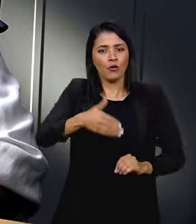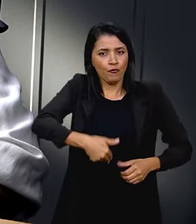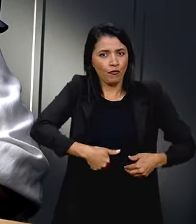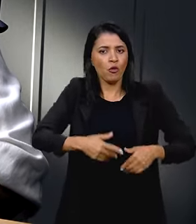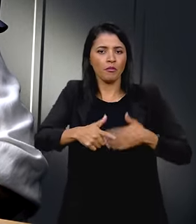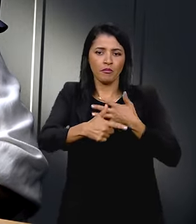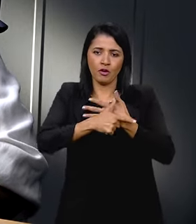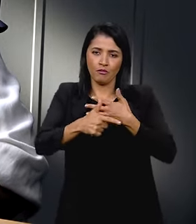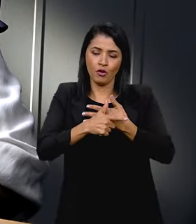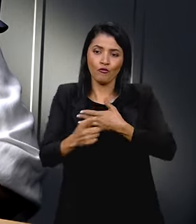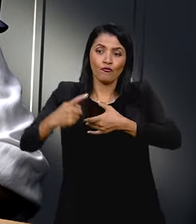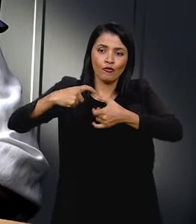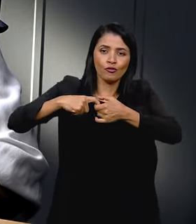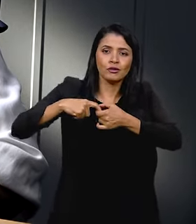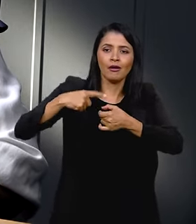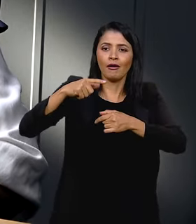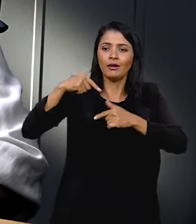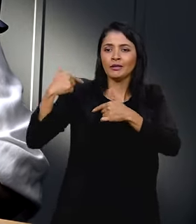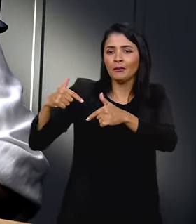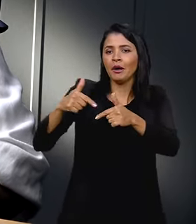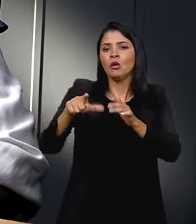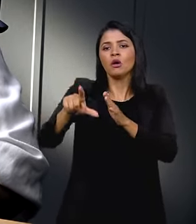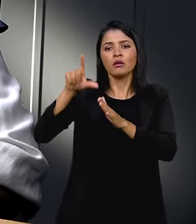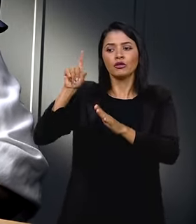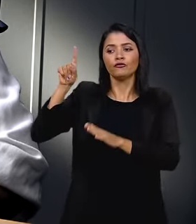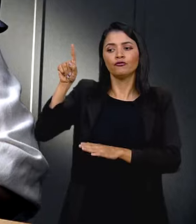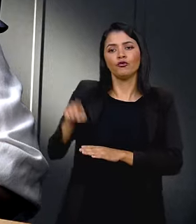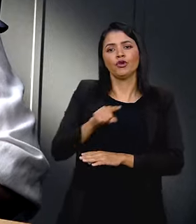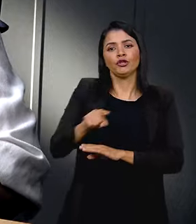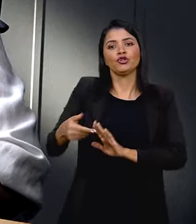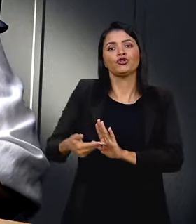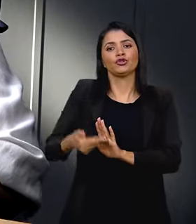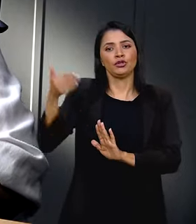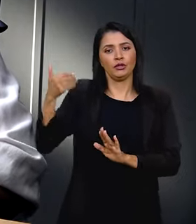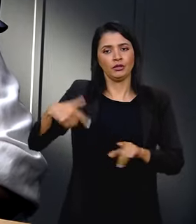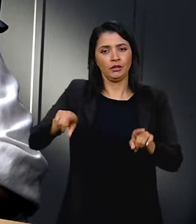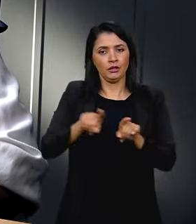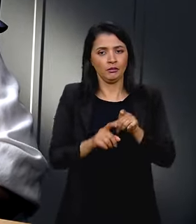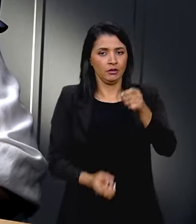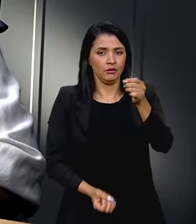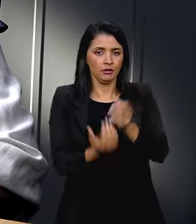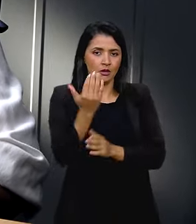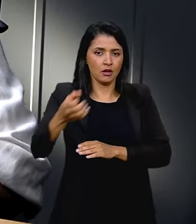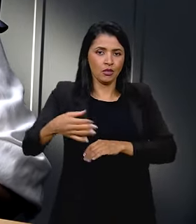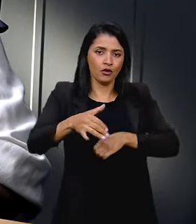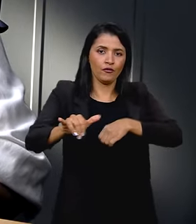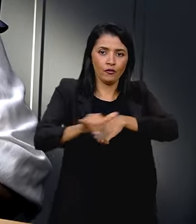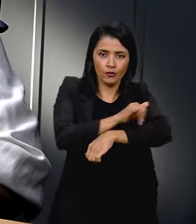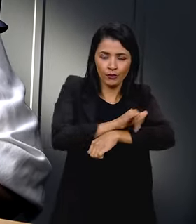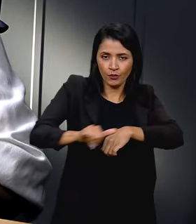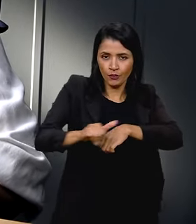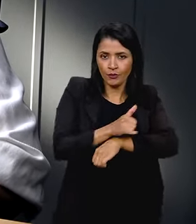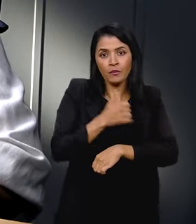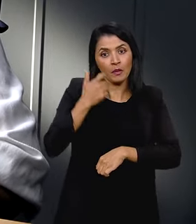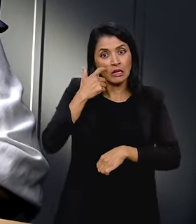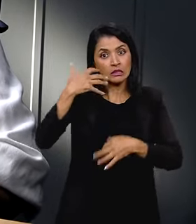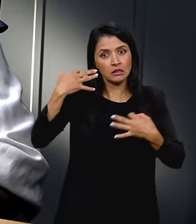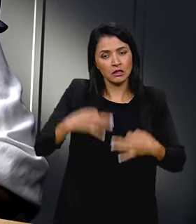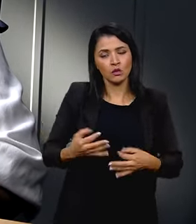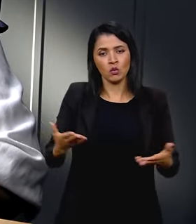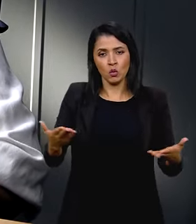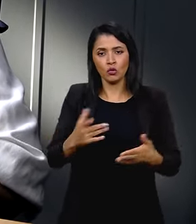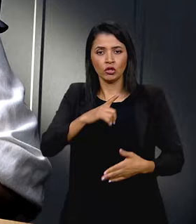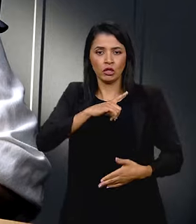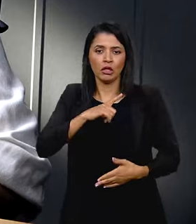eh ações que tinham sido paralizadas tinham sido extintas Mas também de criar novas estratégias por exemplo considerando que hoje a gente